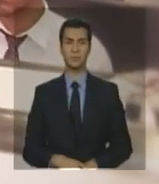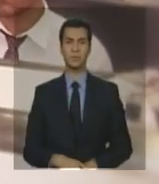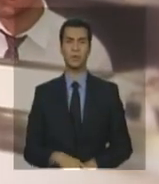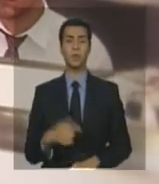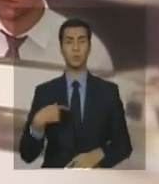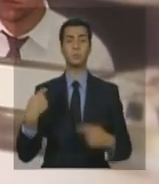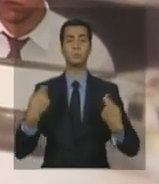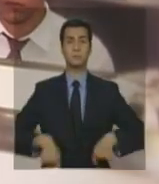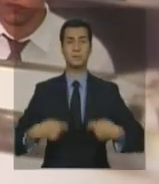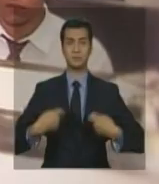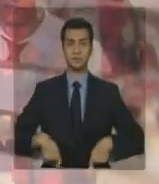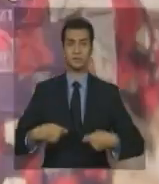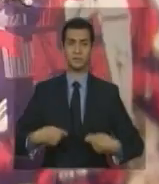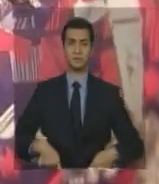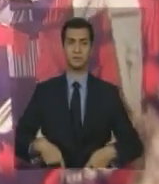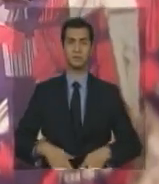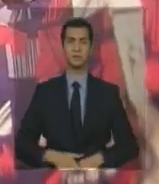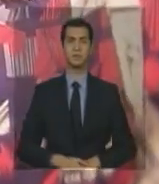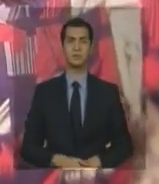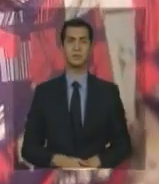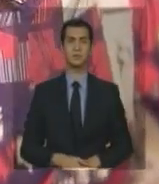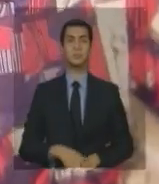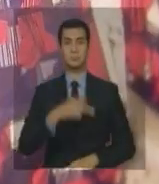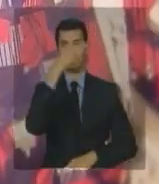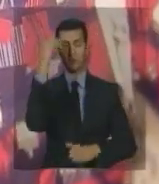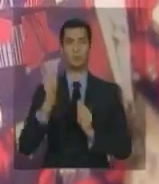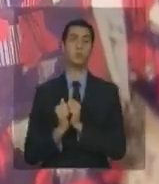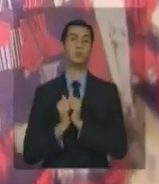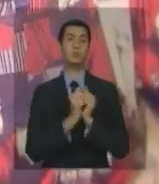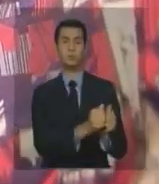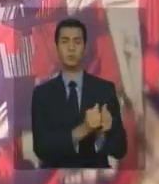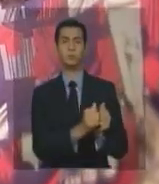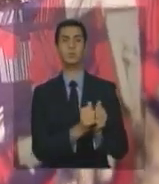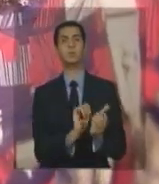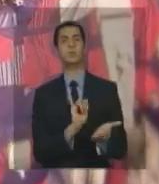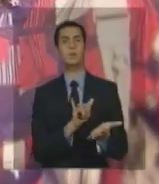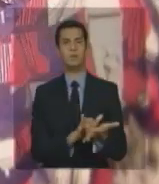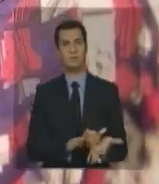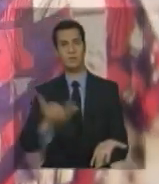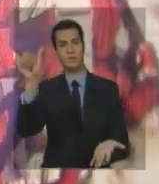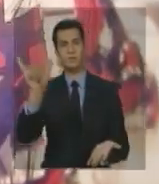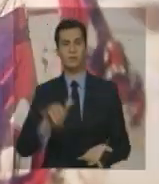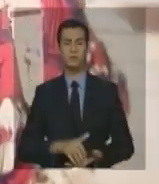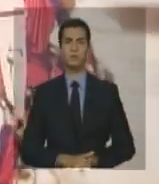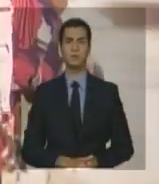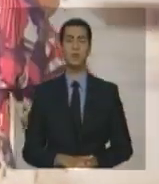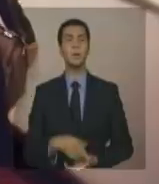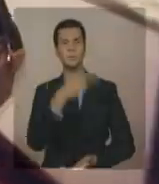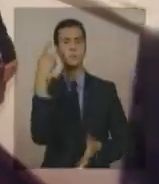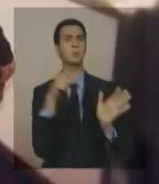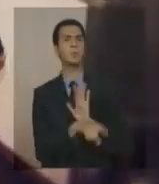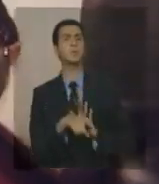eu preciso de acompanhante para o embarque. Aí ela disse: sim, mas qual é a sua